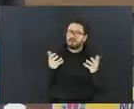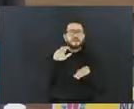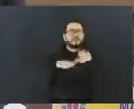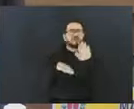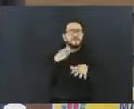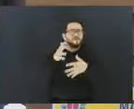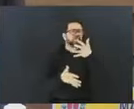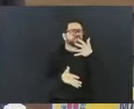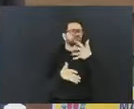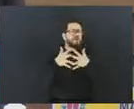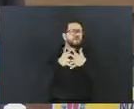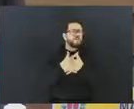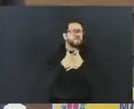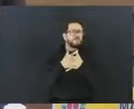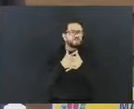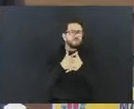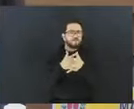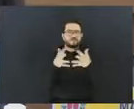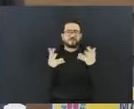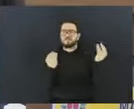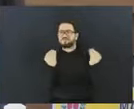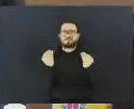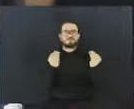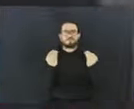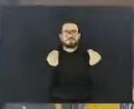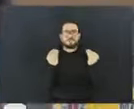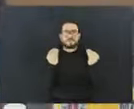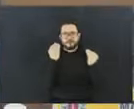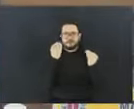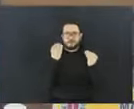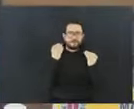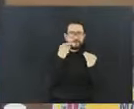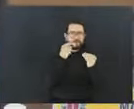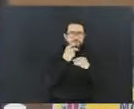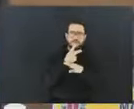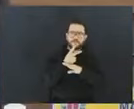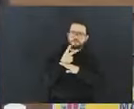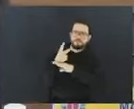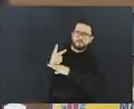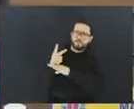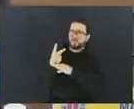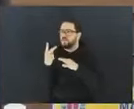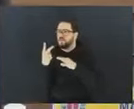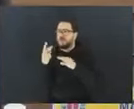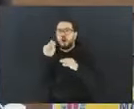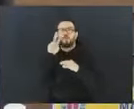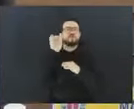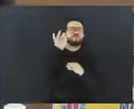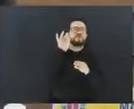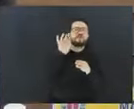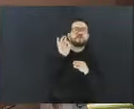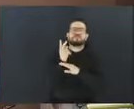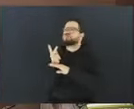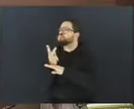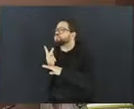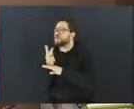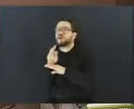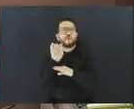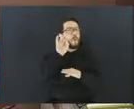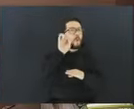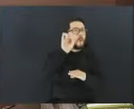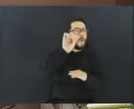população que nunca sabe se vocês estão realmente atrás de um criminoso ou se estão só fazendo uma ronda? Essa seria a minha pergunta. Obrigada. Último vereador